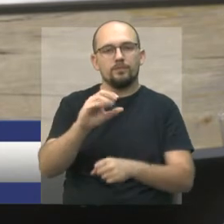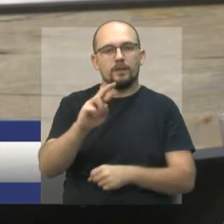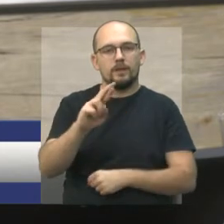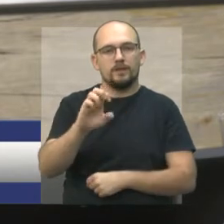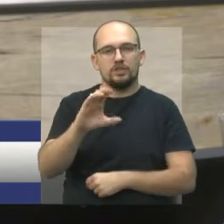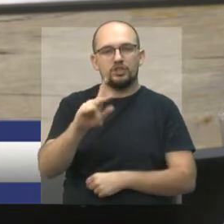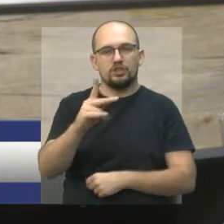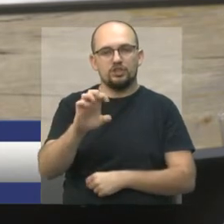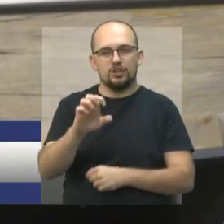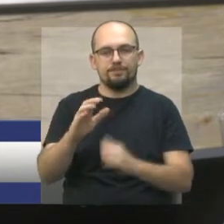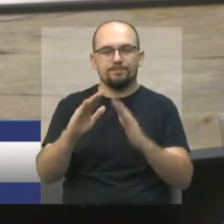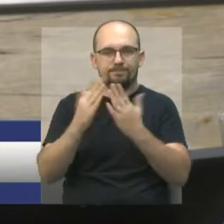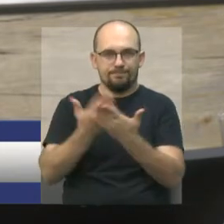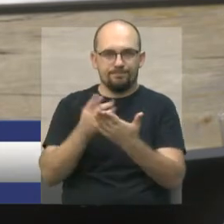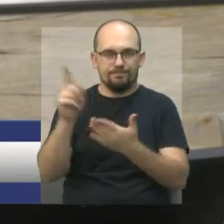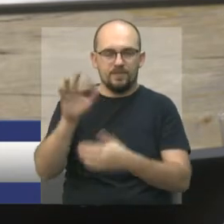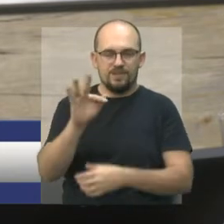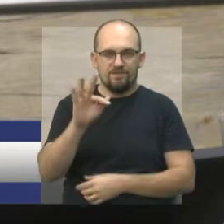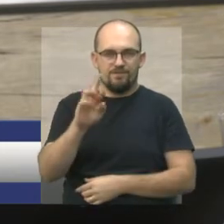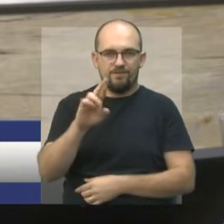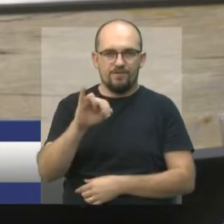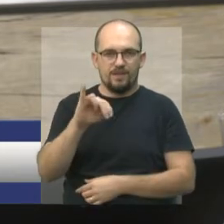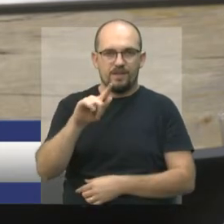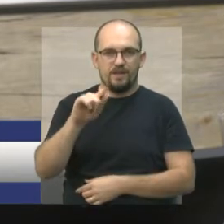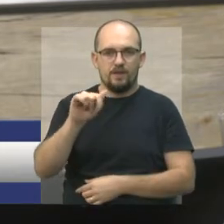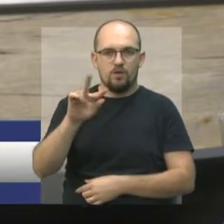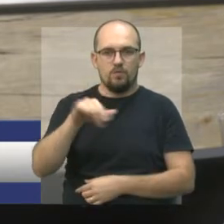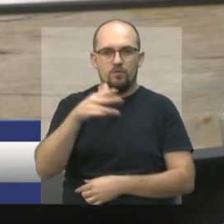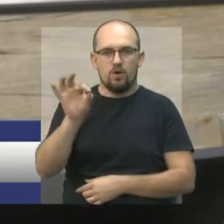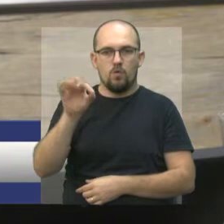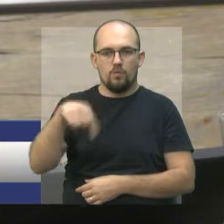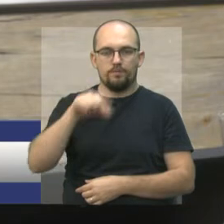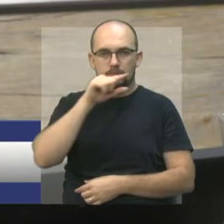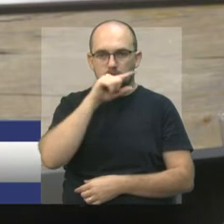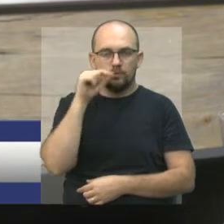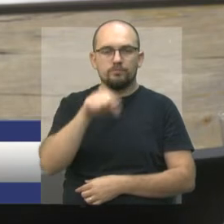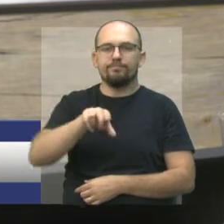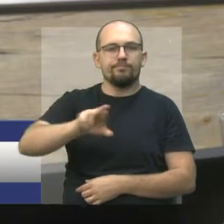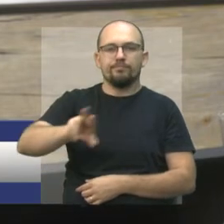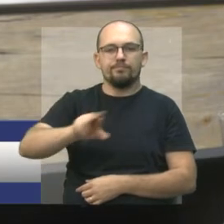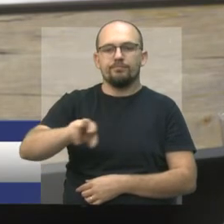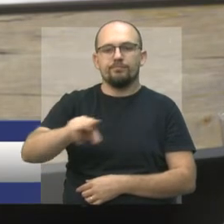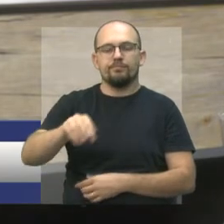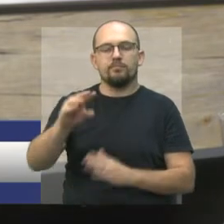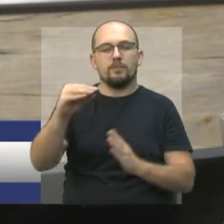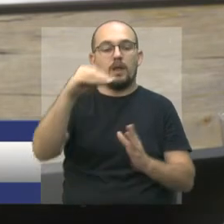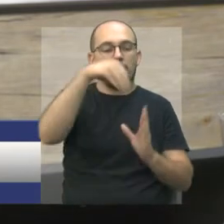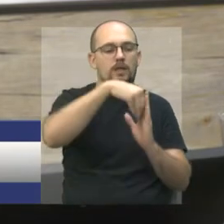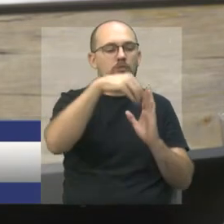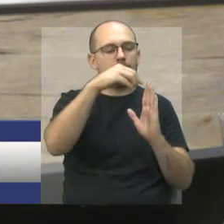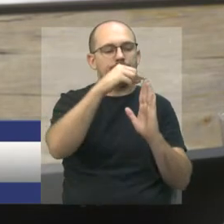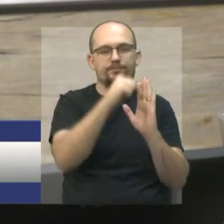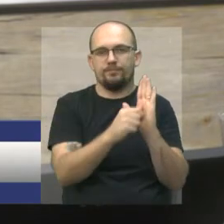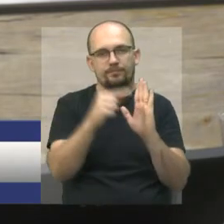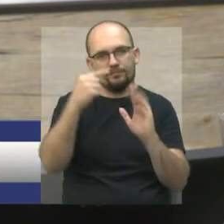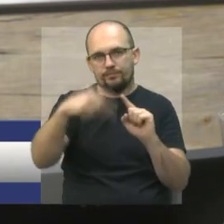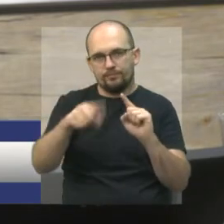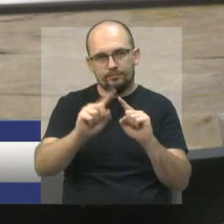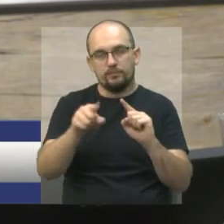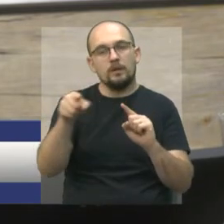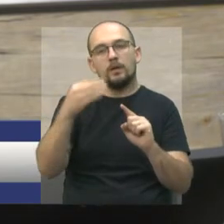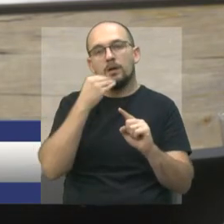no residencial Frei Galvão, no âmbito do município de Jaú, não é uma diretriz orçamentária, devendo ser